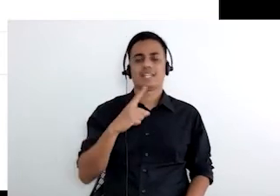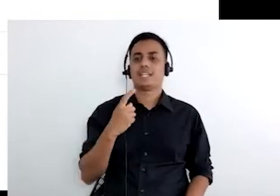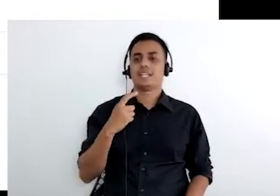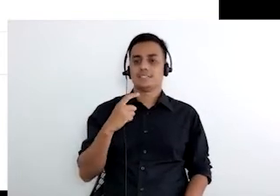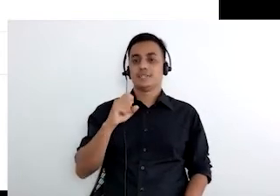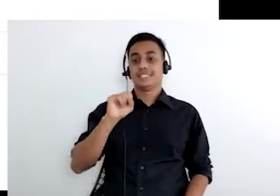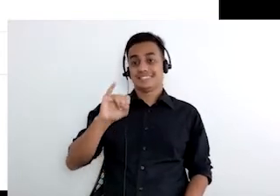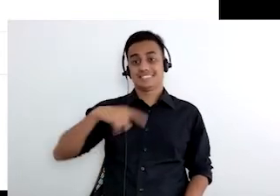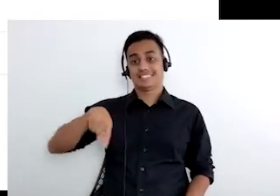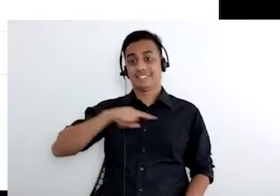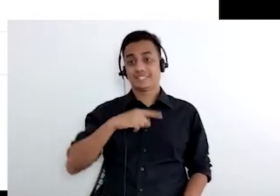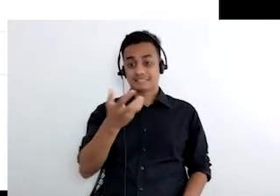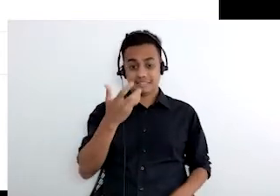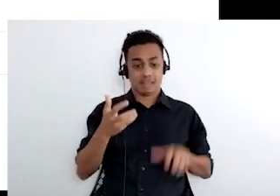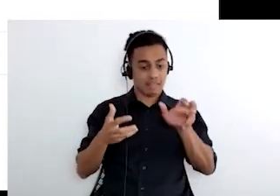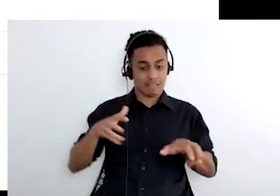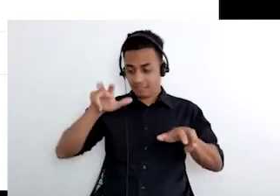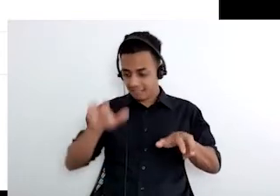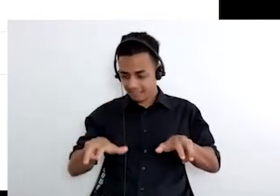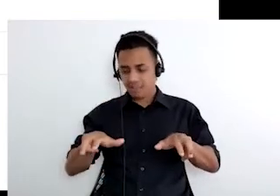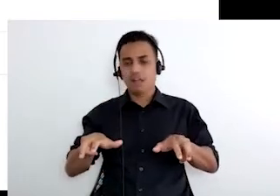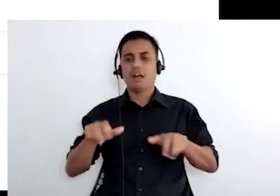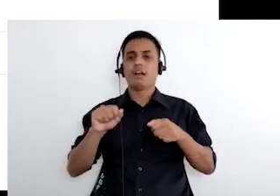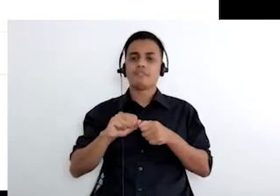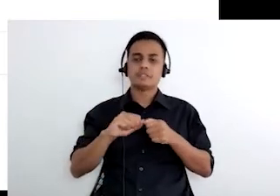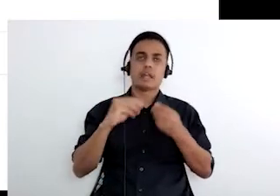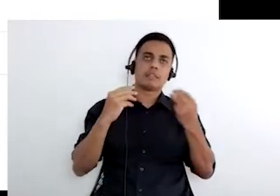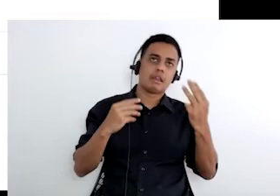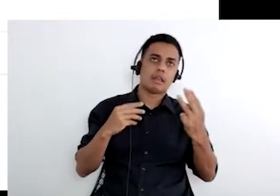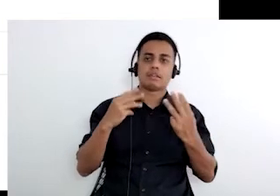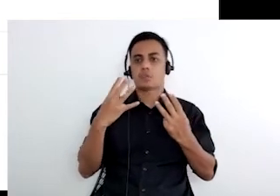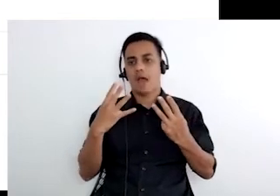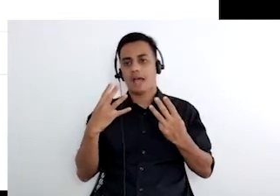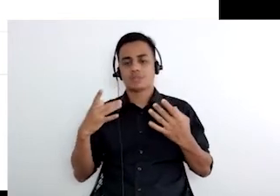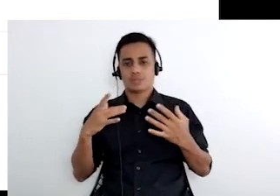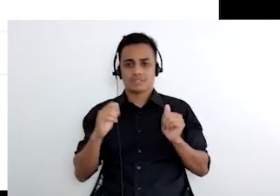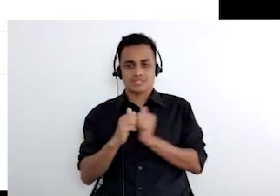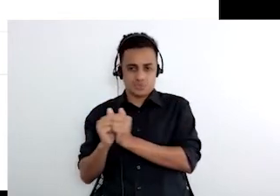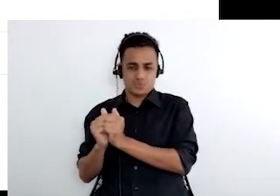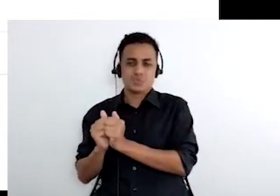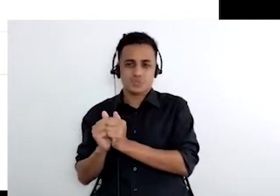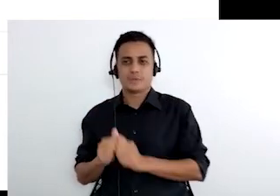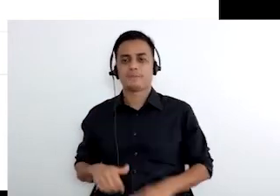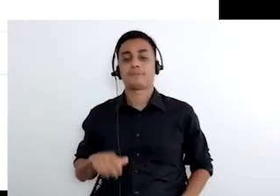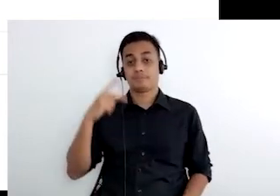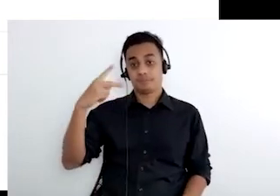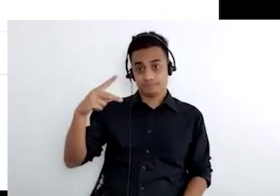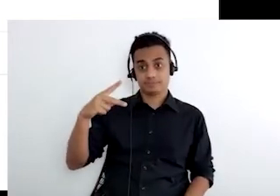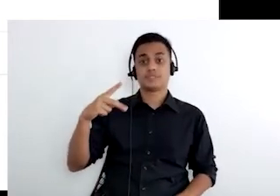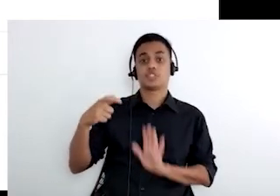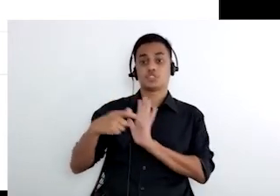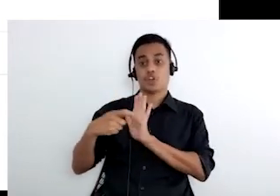for colocar um acorde, a gente ficar sempre colocando as 3 ou 4 notas que compõem esse acorde. O Sonic Pi tem uma forma